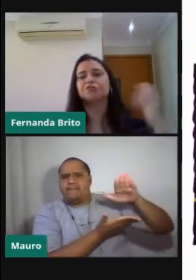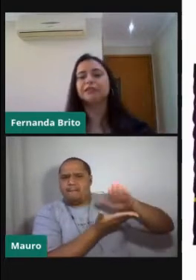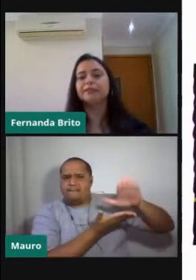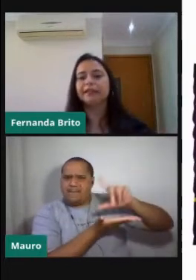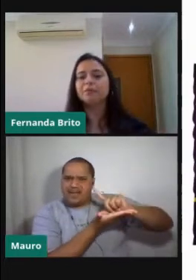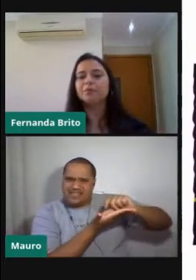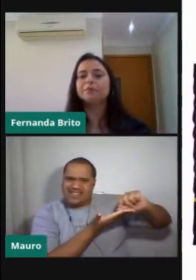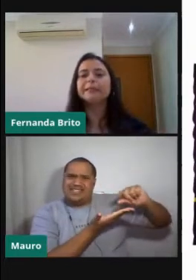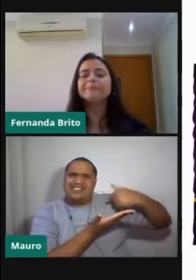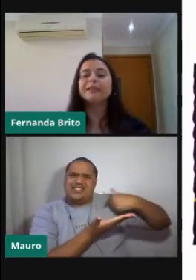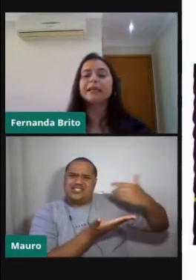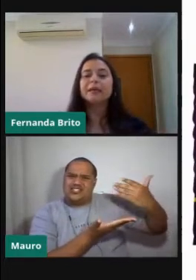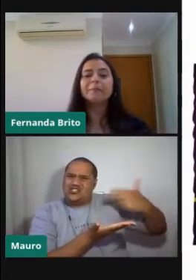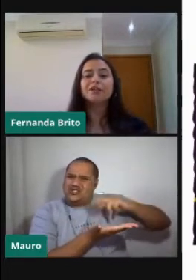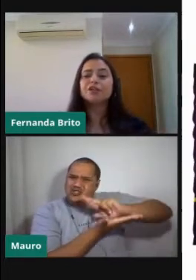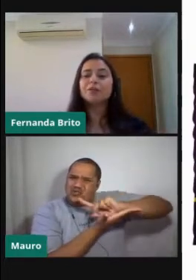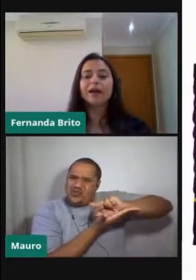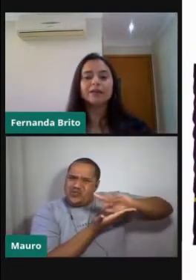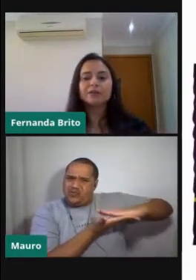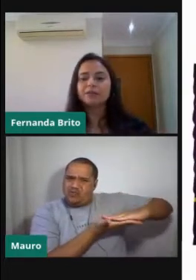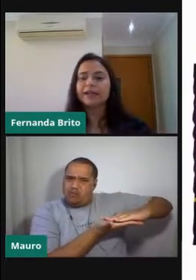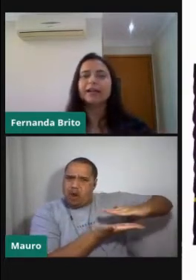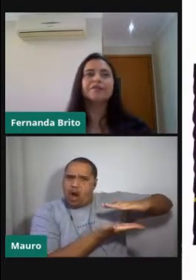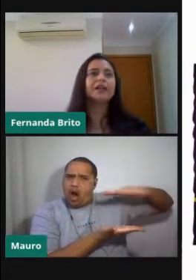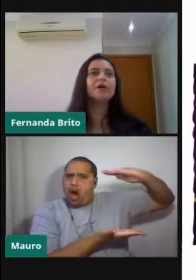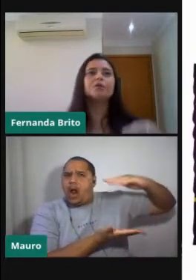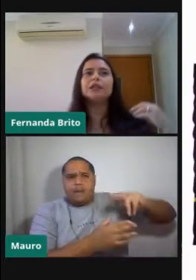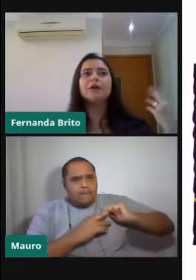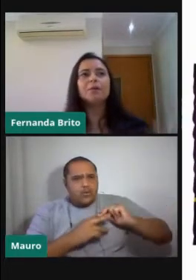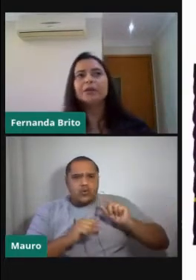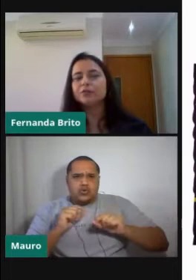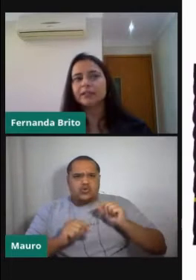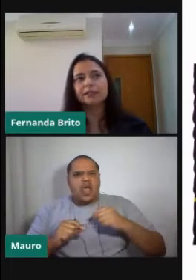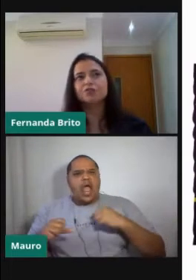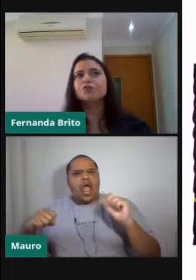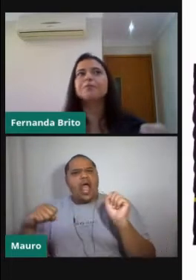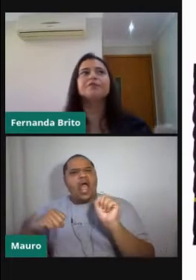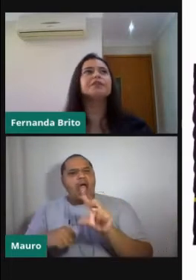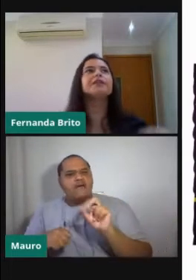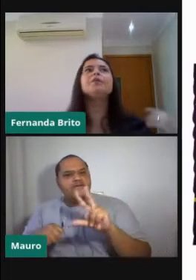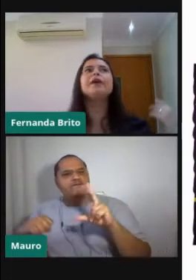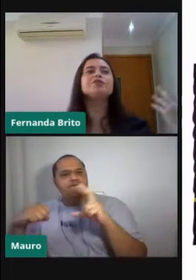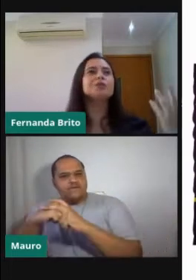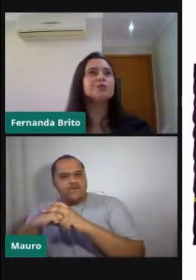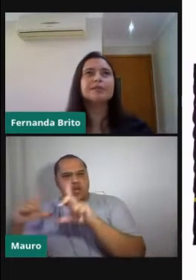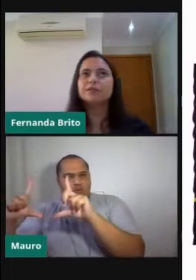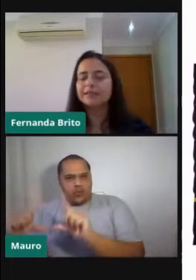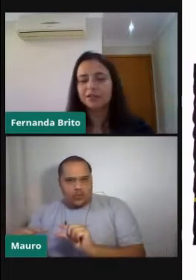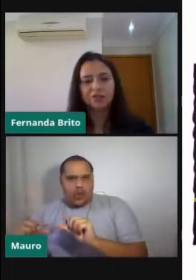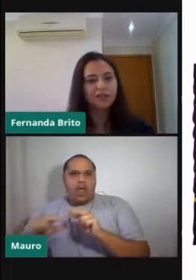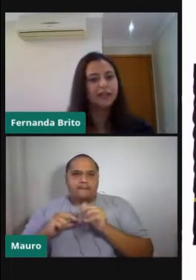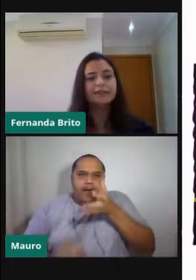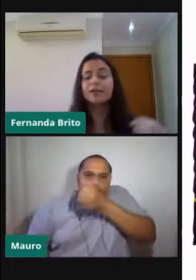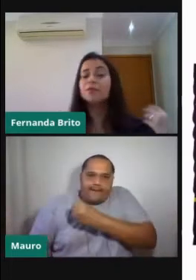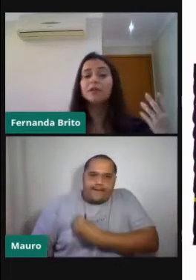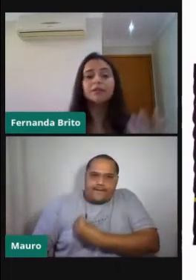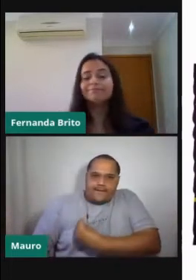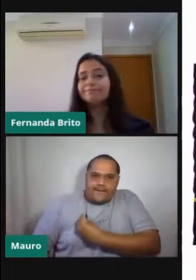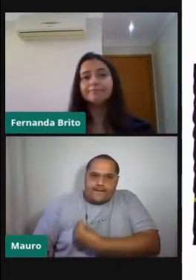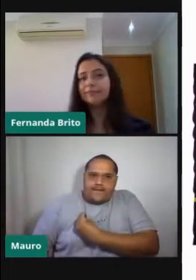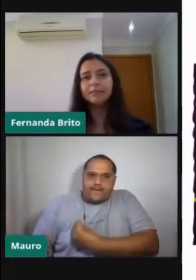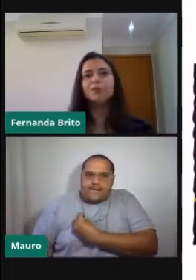porque a gente não tem tempo, né? Mas não há redução da carga viral, não há aumento da taxa de sobrevida, não há diminuição da taxa de